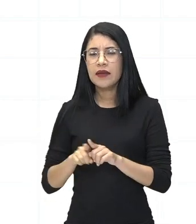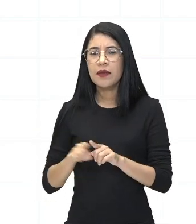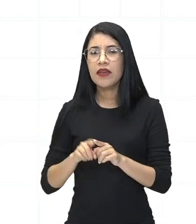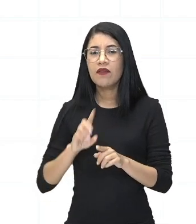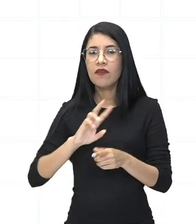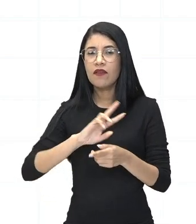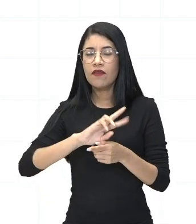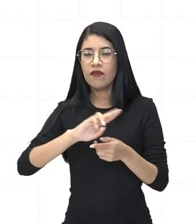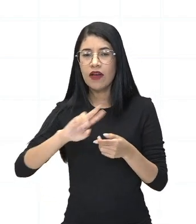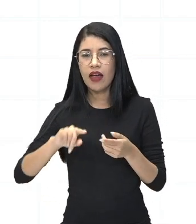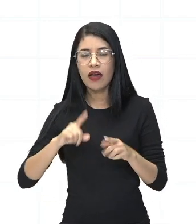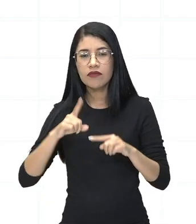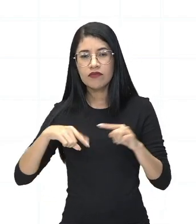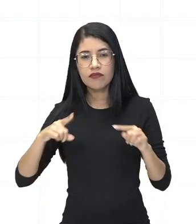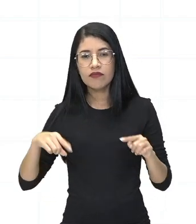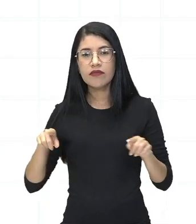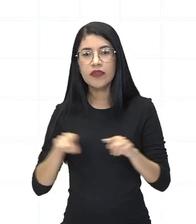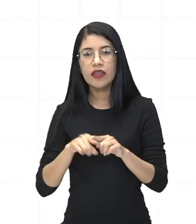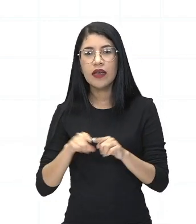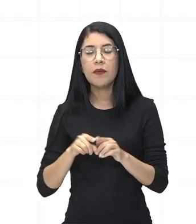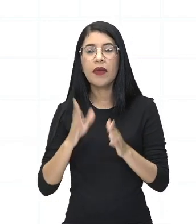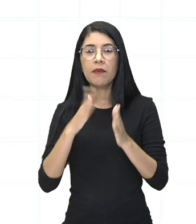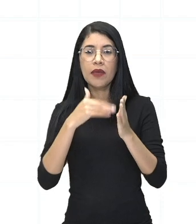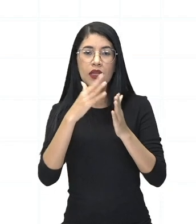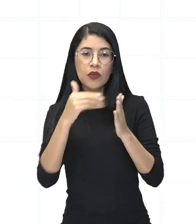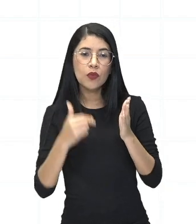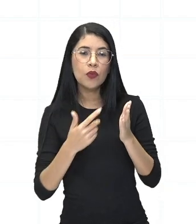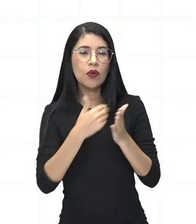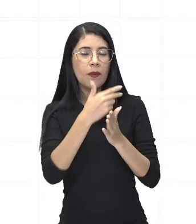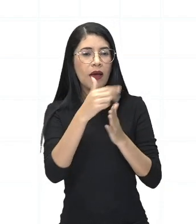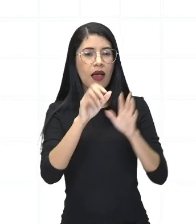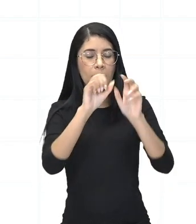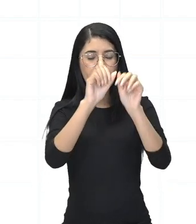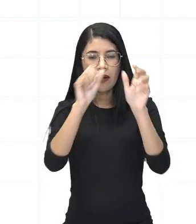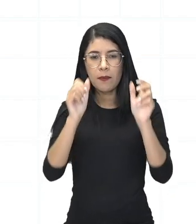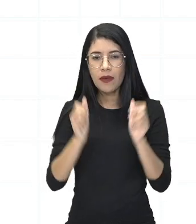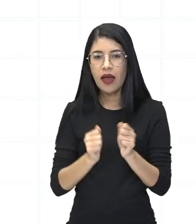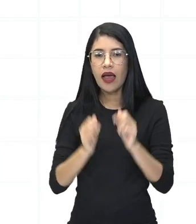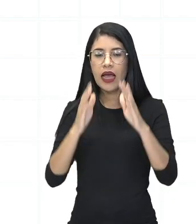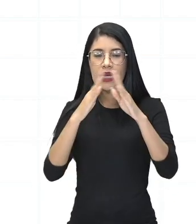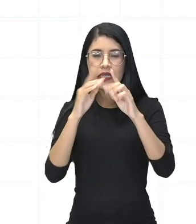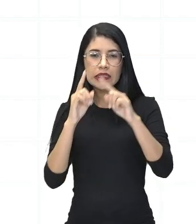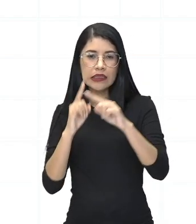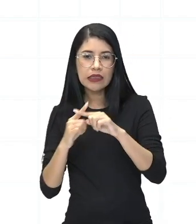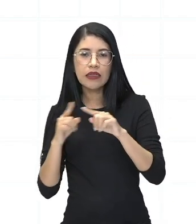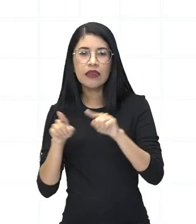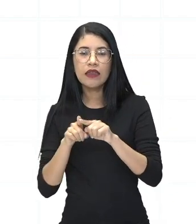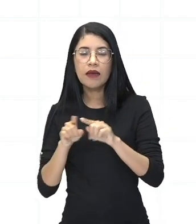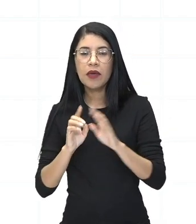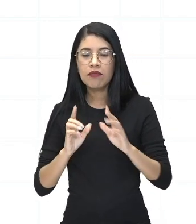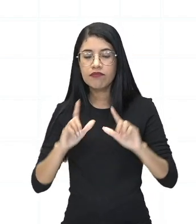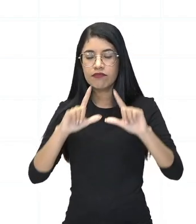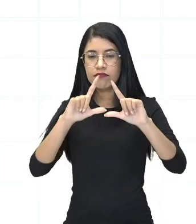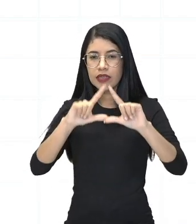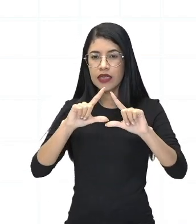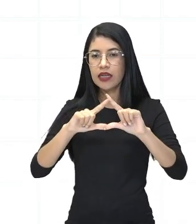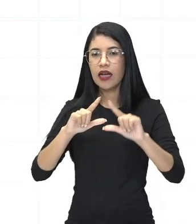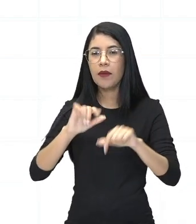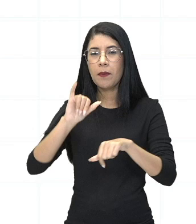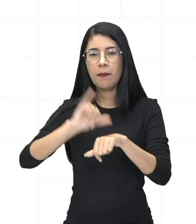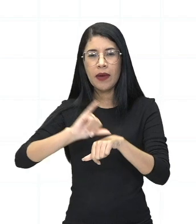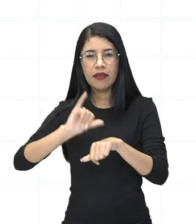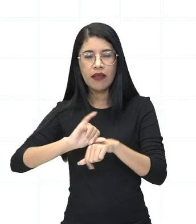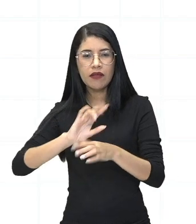diversos tipos, como pinturas em tumbas, estátuas, templos, pirâmides, objetos metálicos e etc.